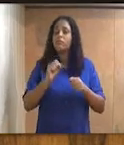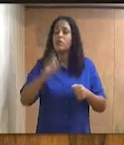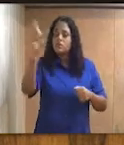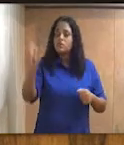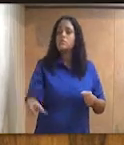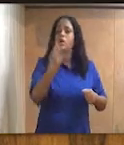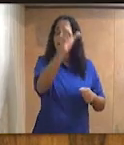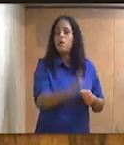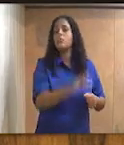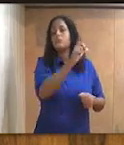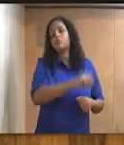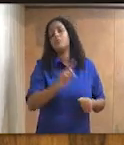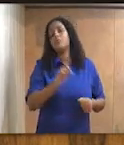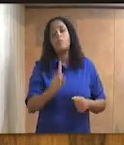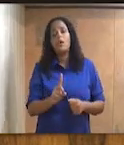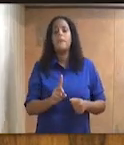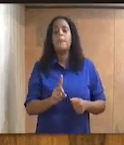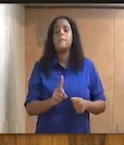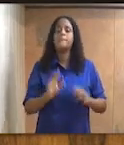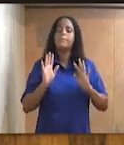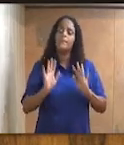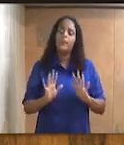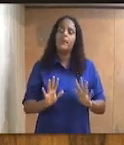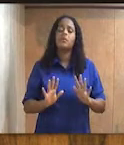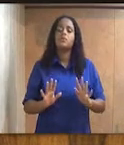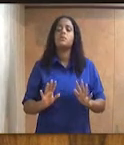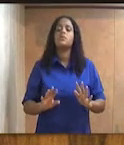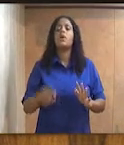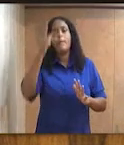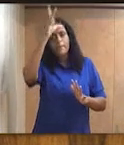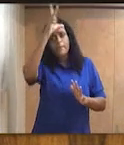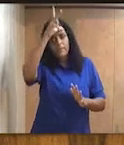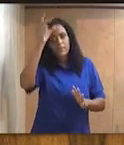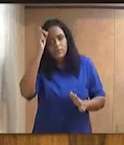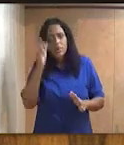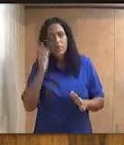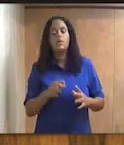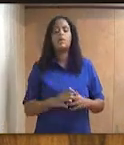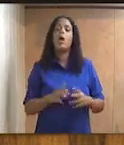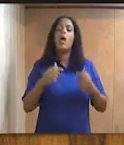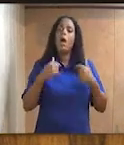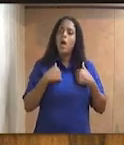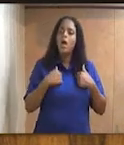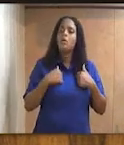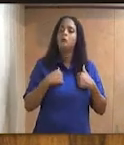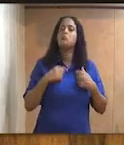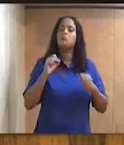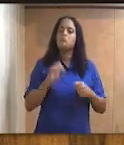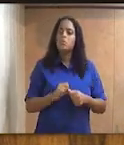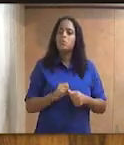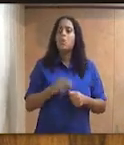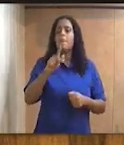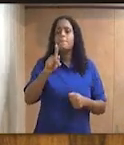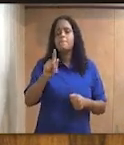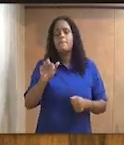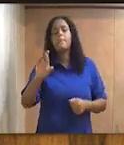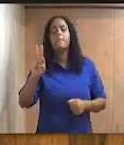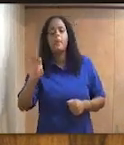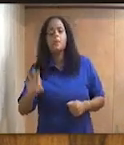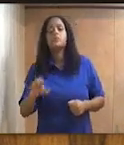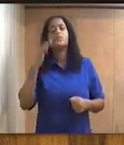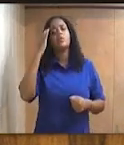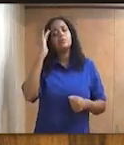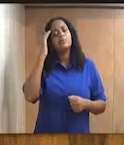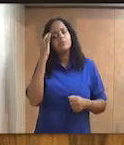não é necessário. Mas, senhor presidente, eu, da minha parte, eu entendi que